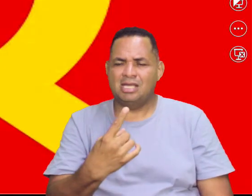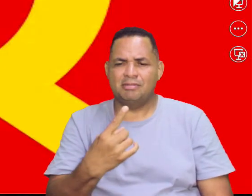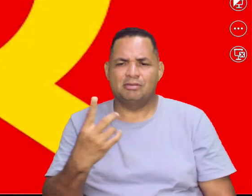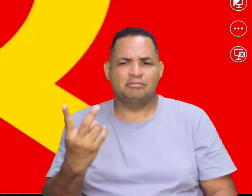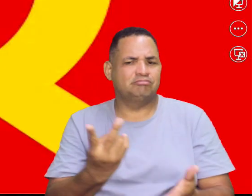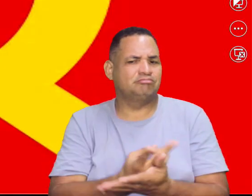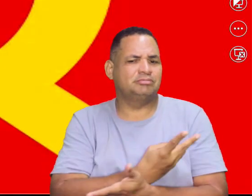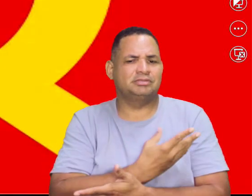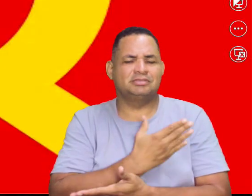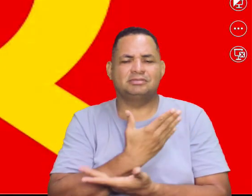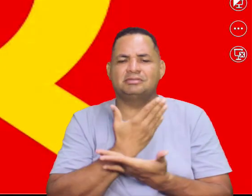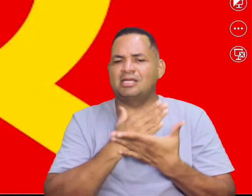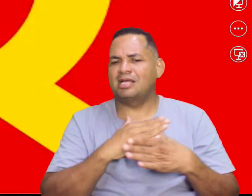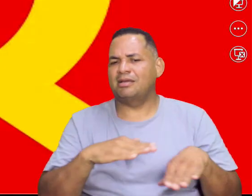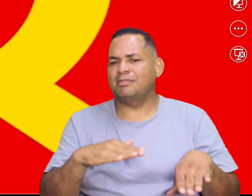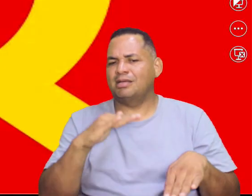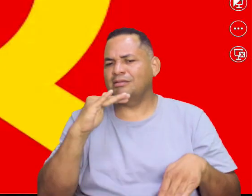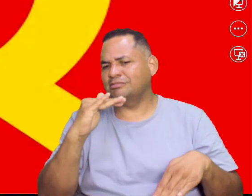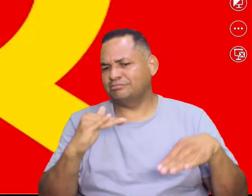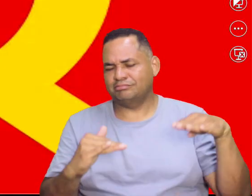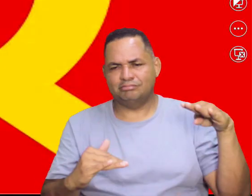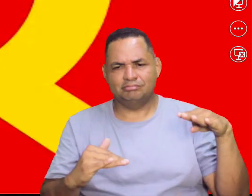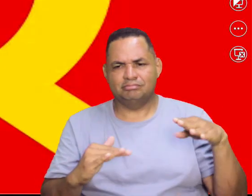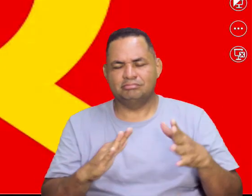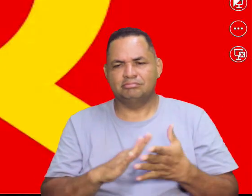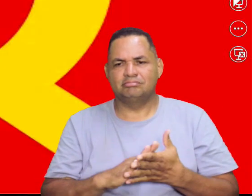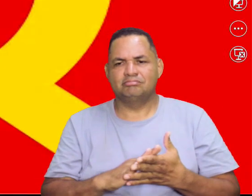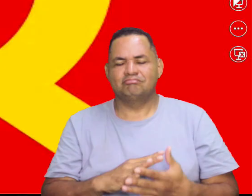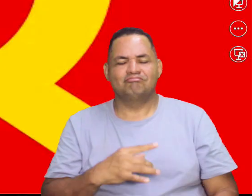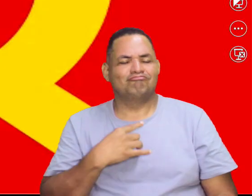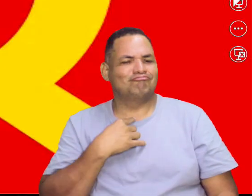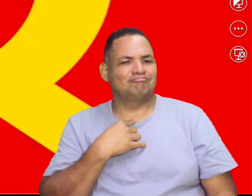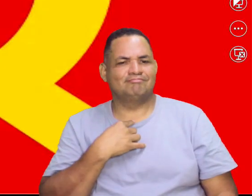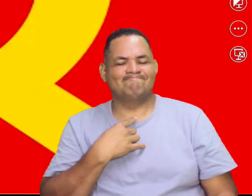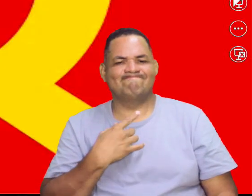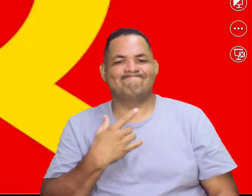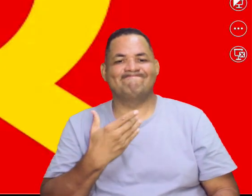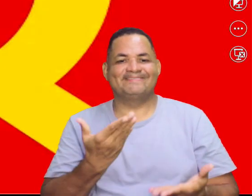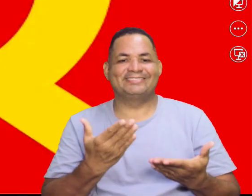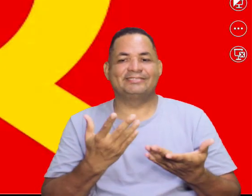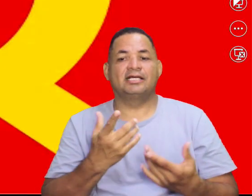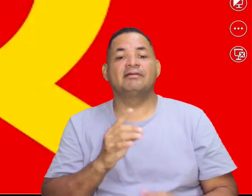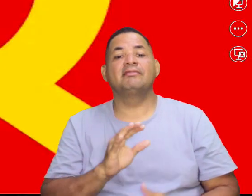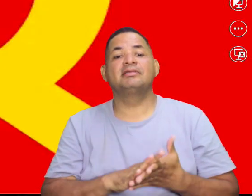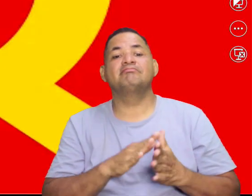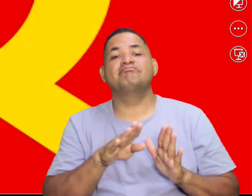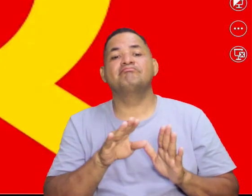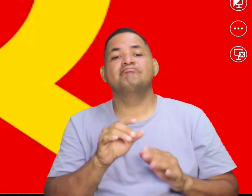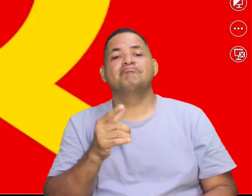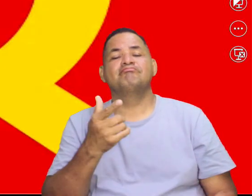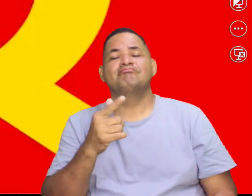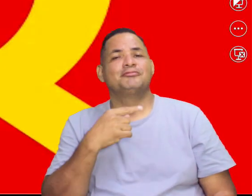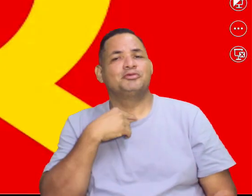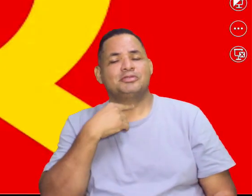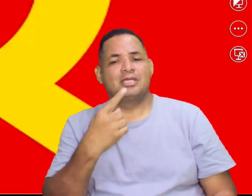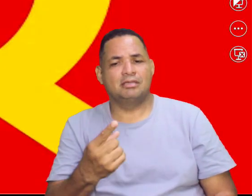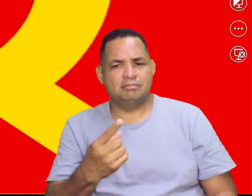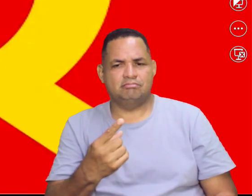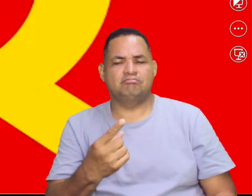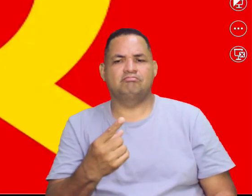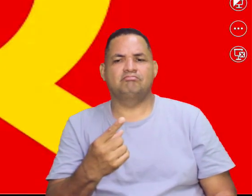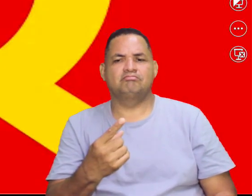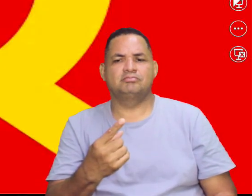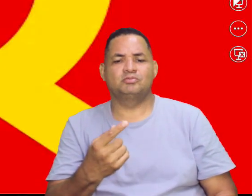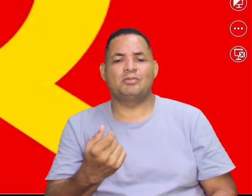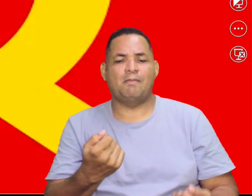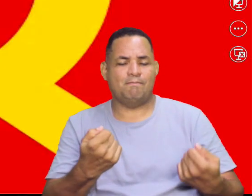essa desigualdade gerada pelo capitalismo de forma pacífica. E vai dizer o seguinte, que não tem como, que só